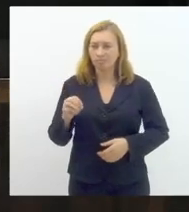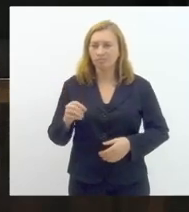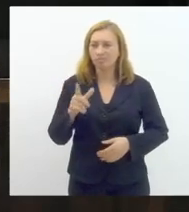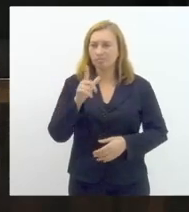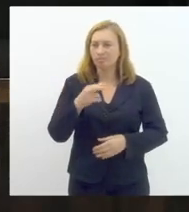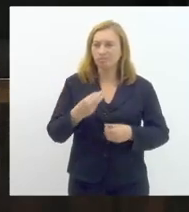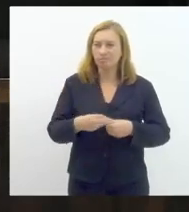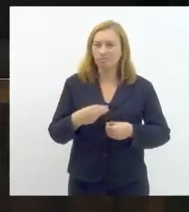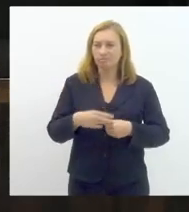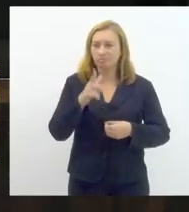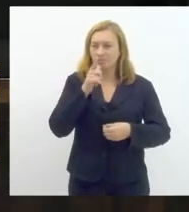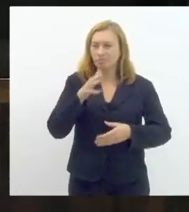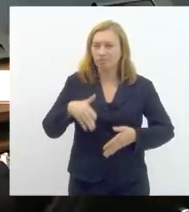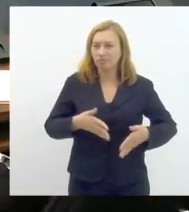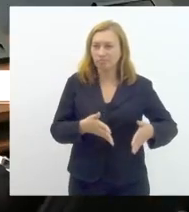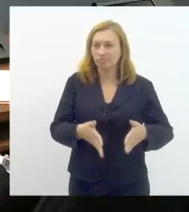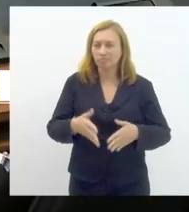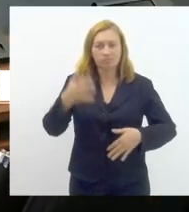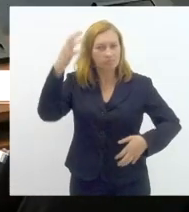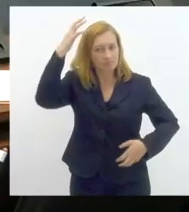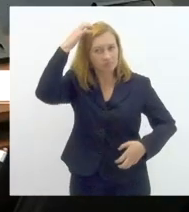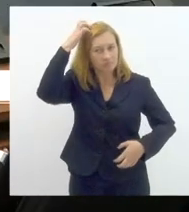Macacu.